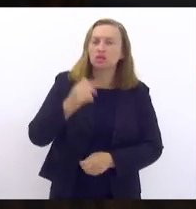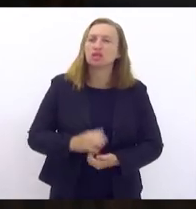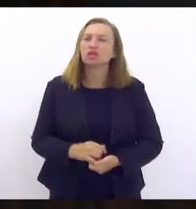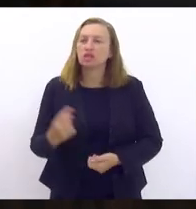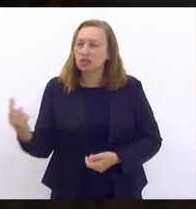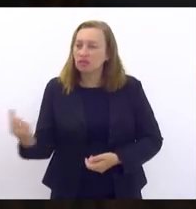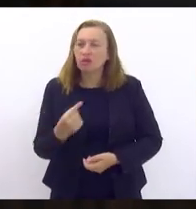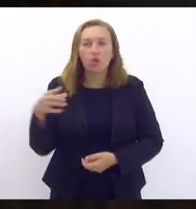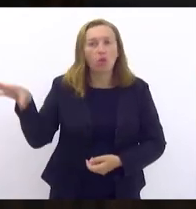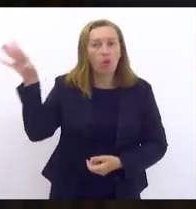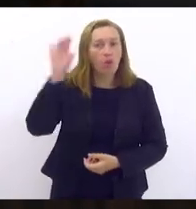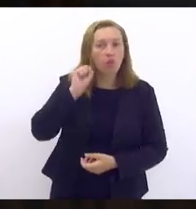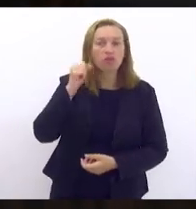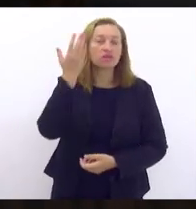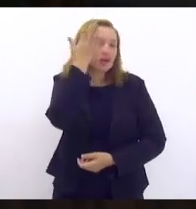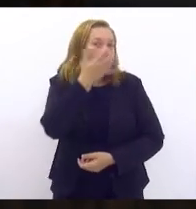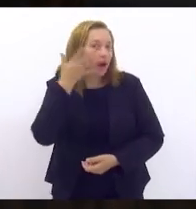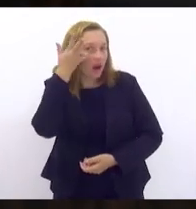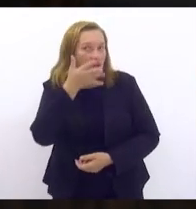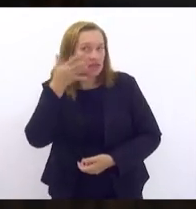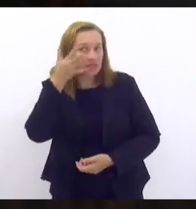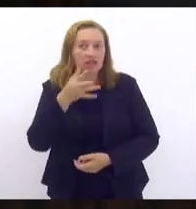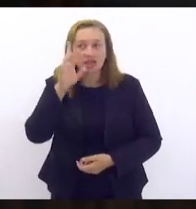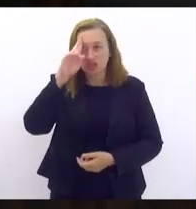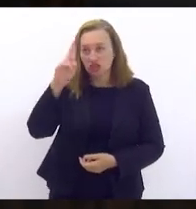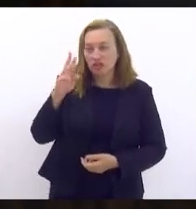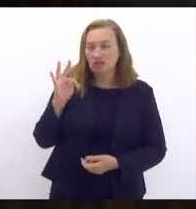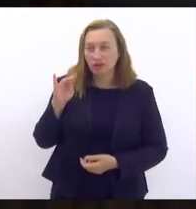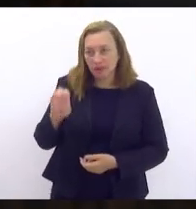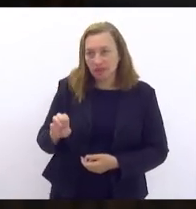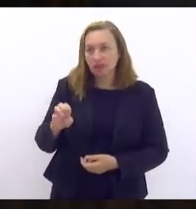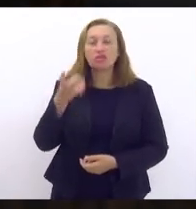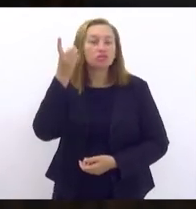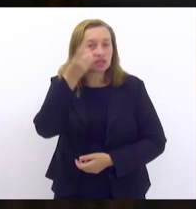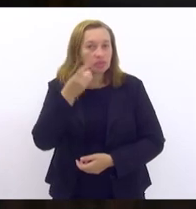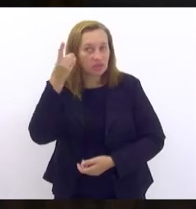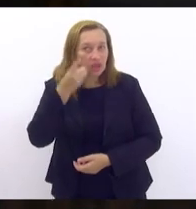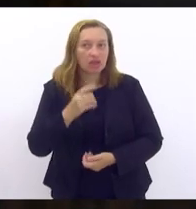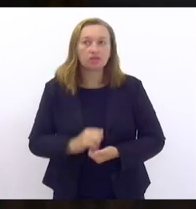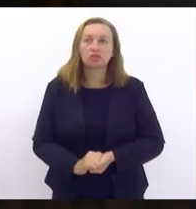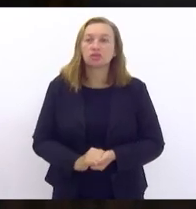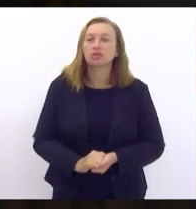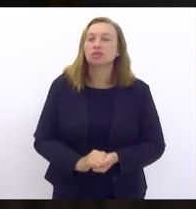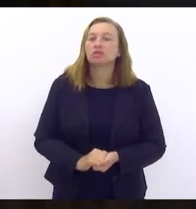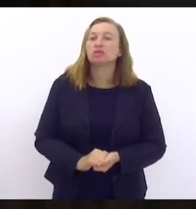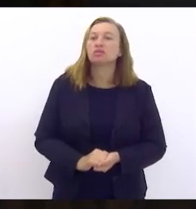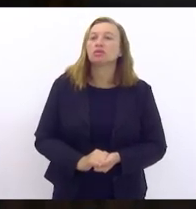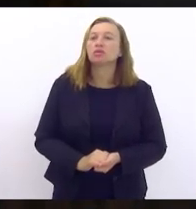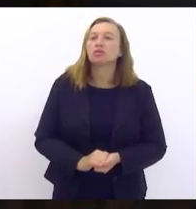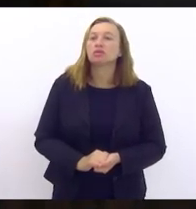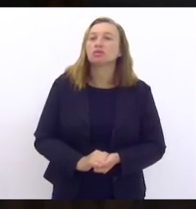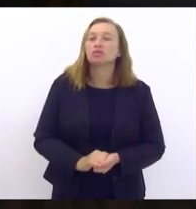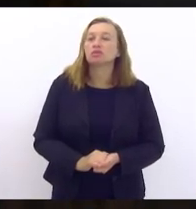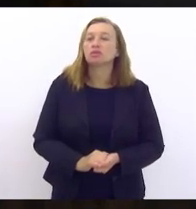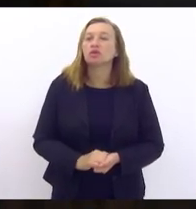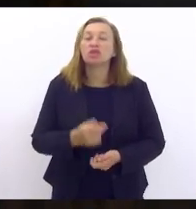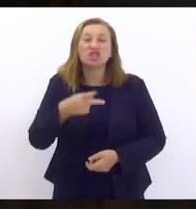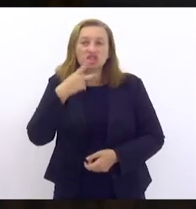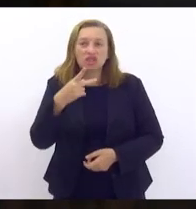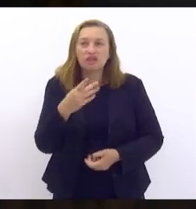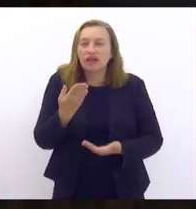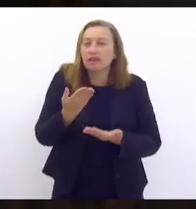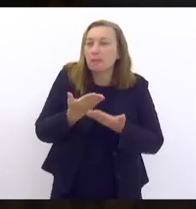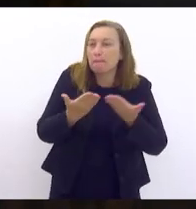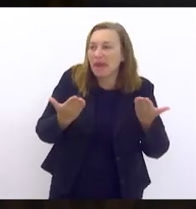ouvir essa palestra chefia de gabinete dos deputados e a gente quando a gente fala de